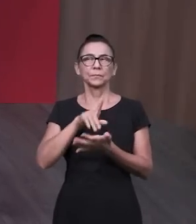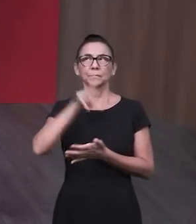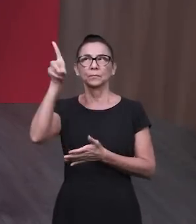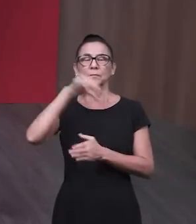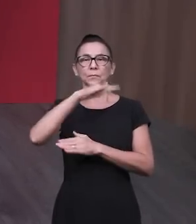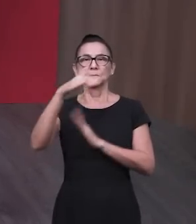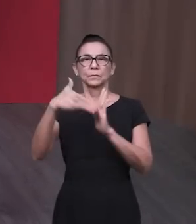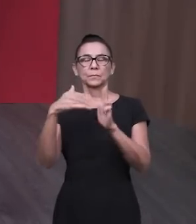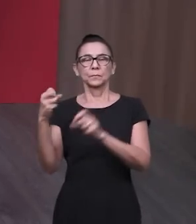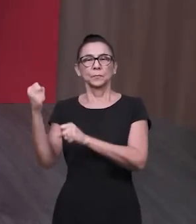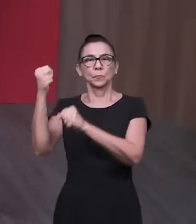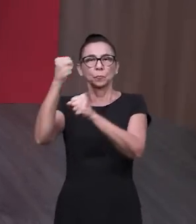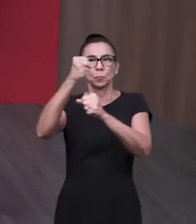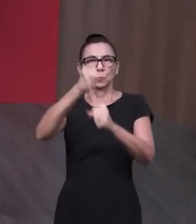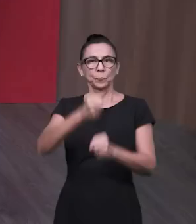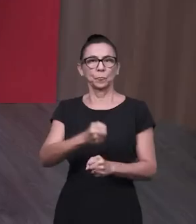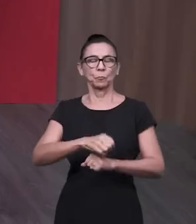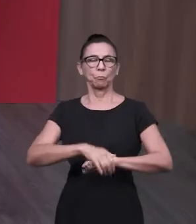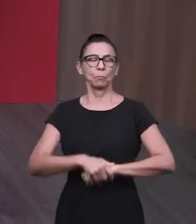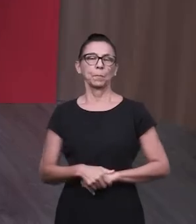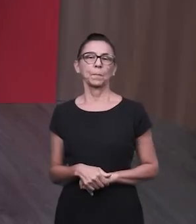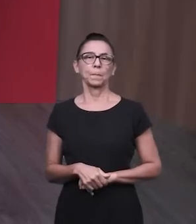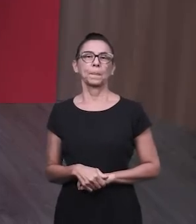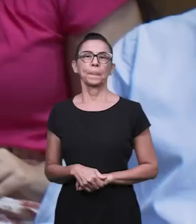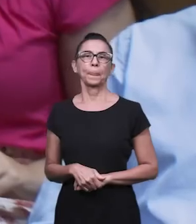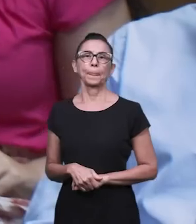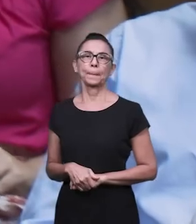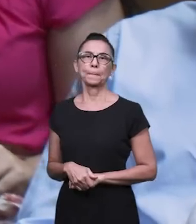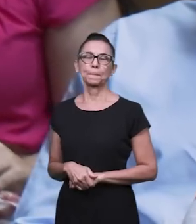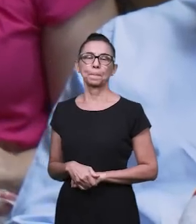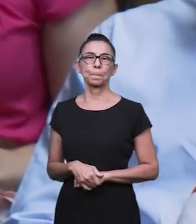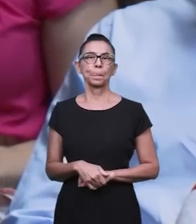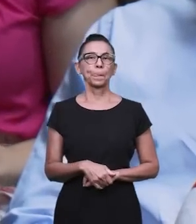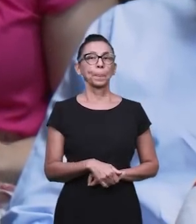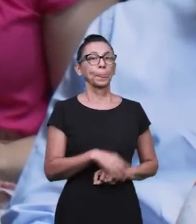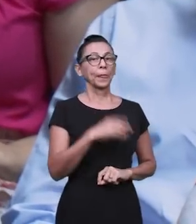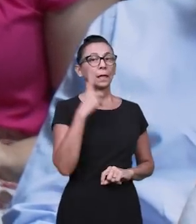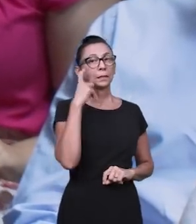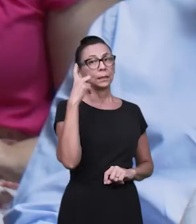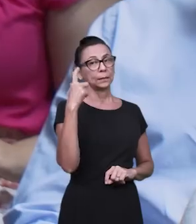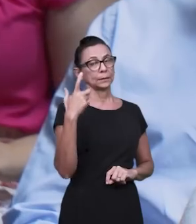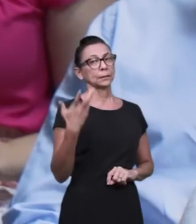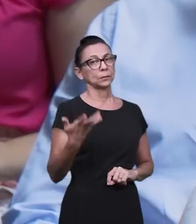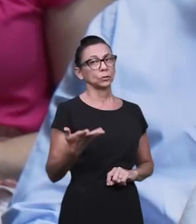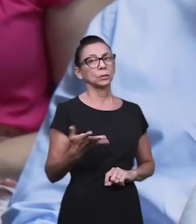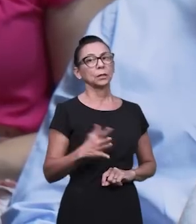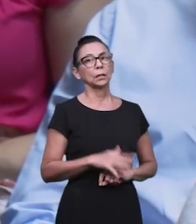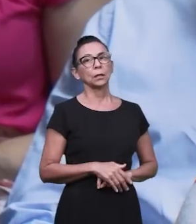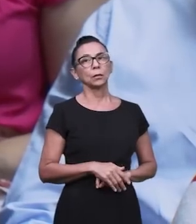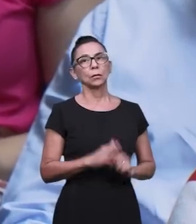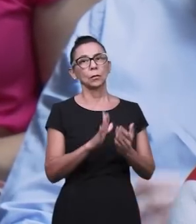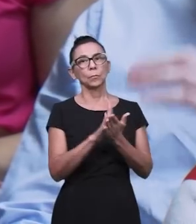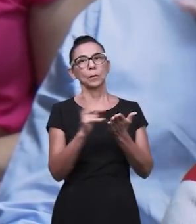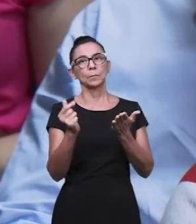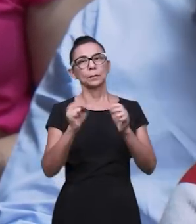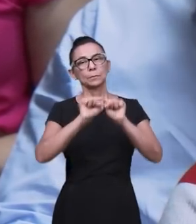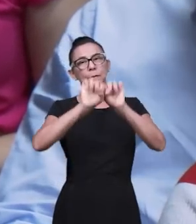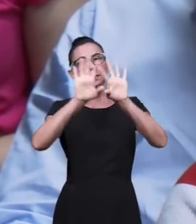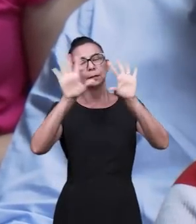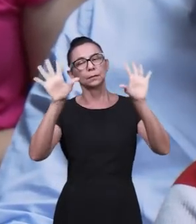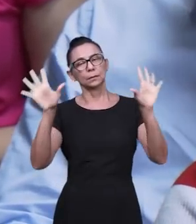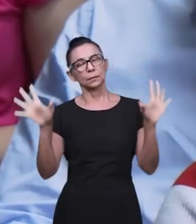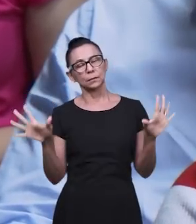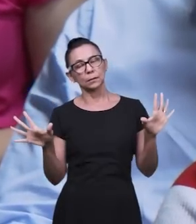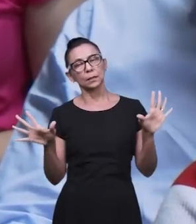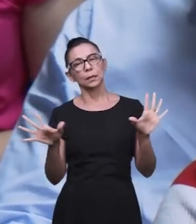todo-poderoso. Pastor, é interessante como a palavra ela é muito clara, né? E ela traz tudo. E